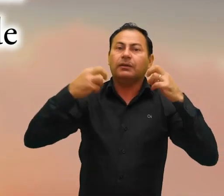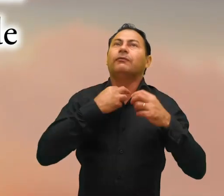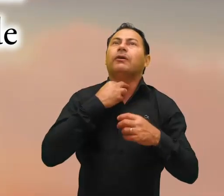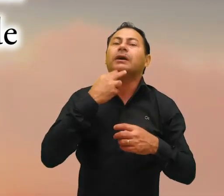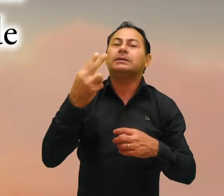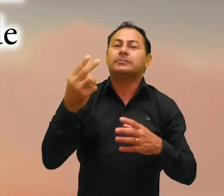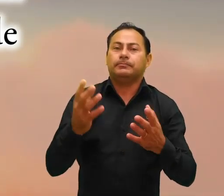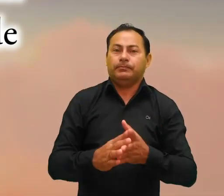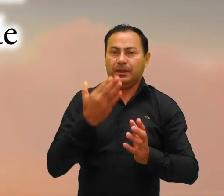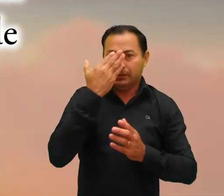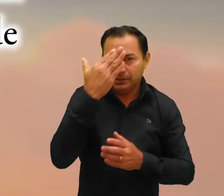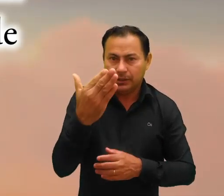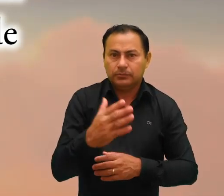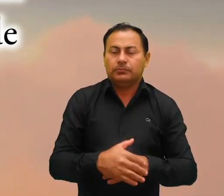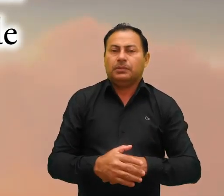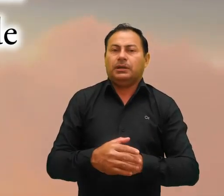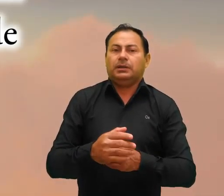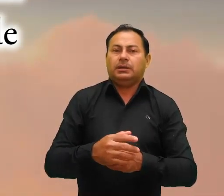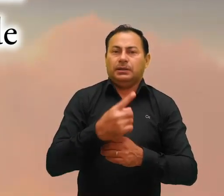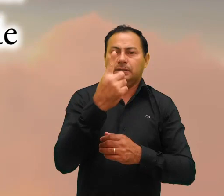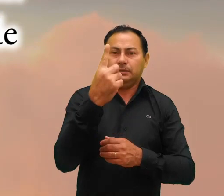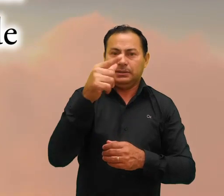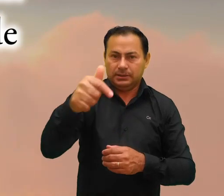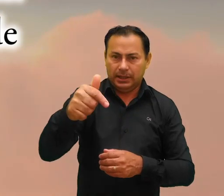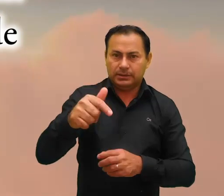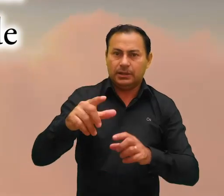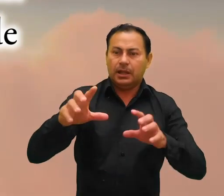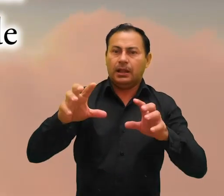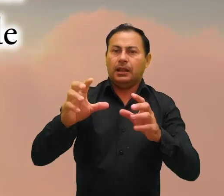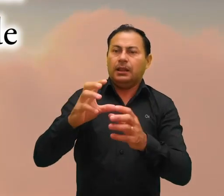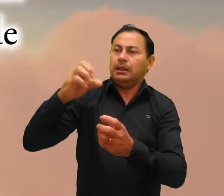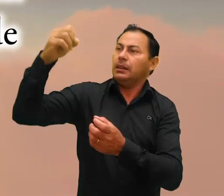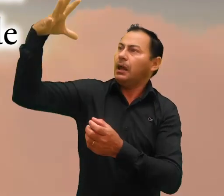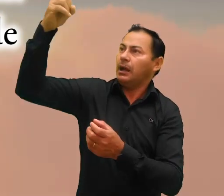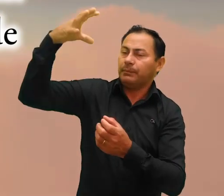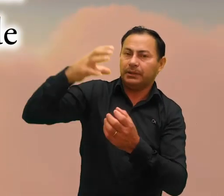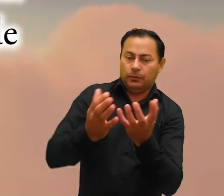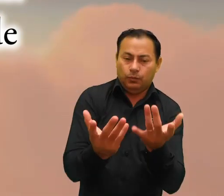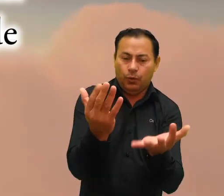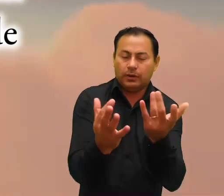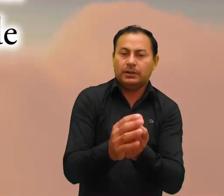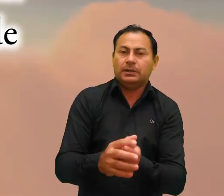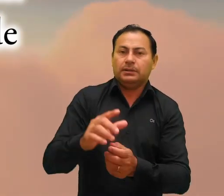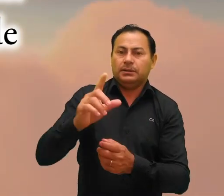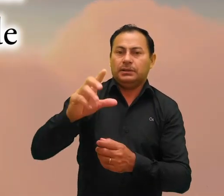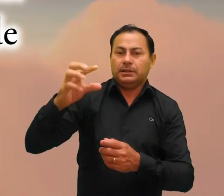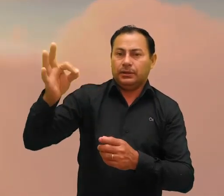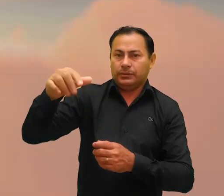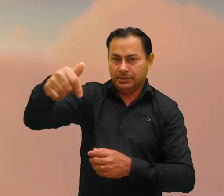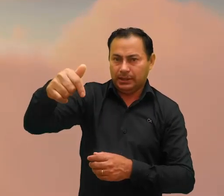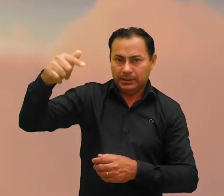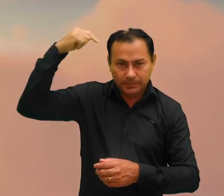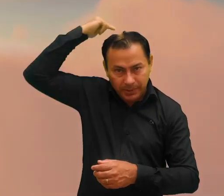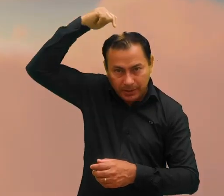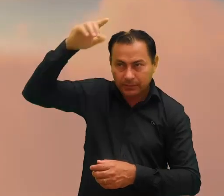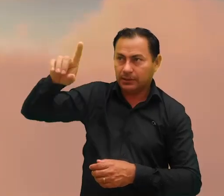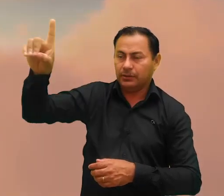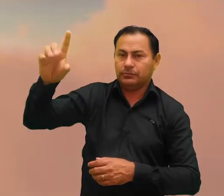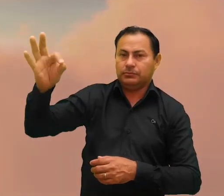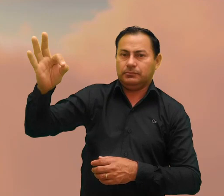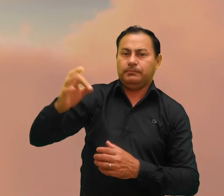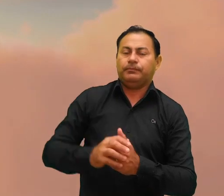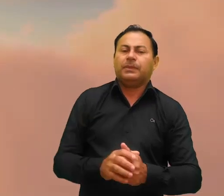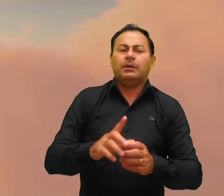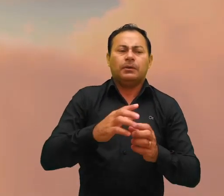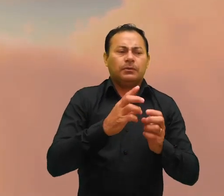trovões. Diante dele estavam acesas 7 lâmpadas de fogo, que são os 7 Espíritos de Deus. Depois vi um cordeiro que parecia